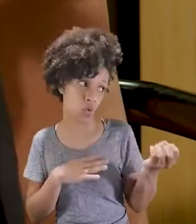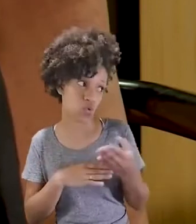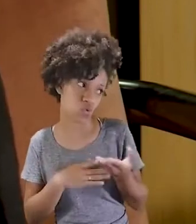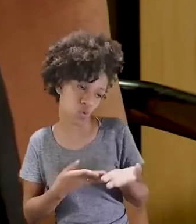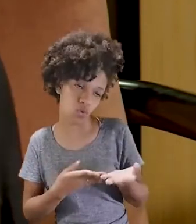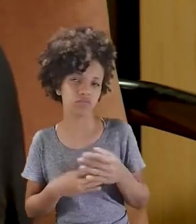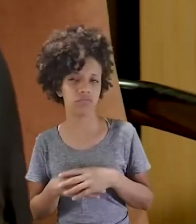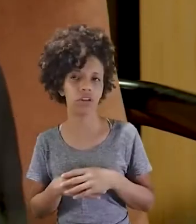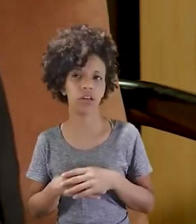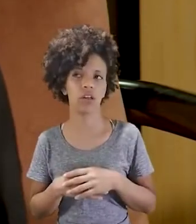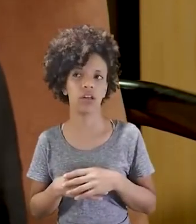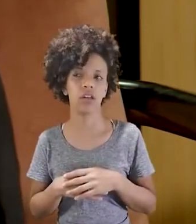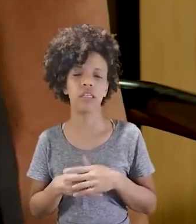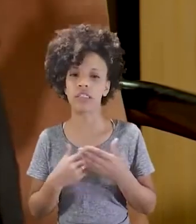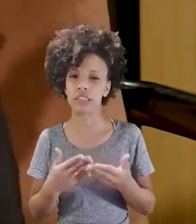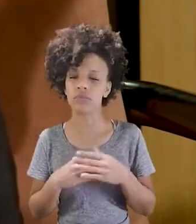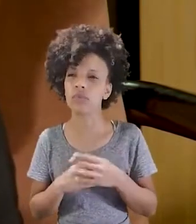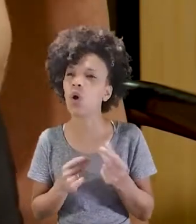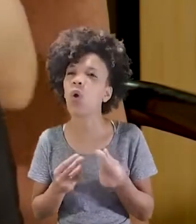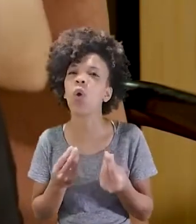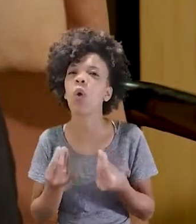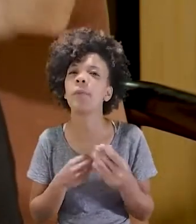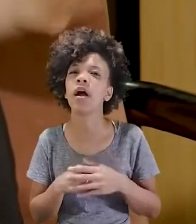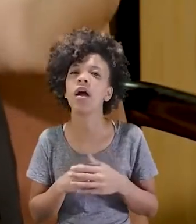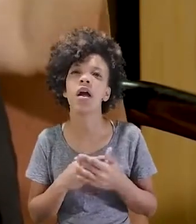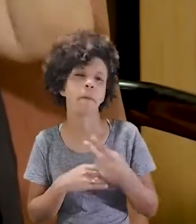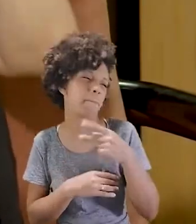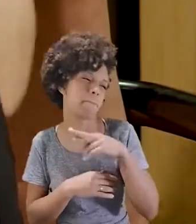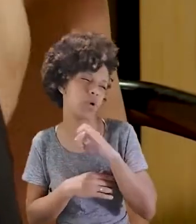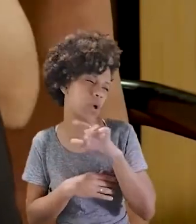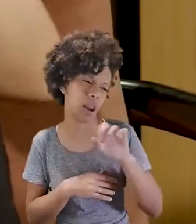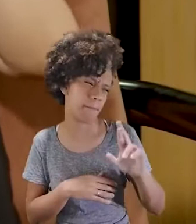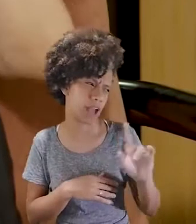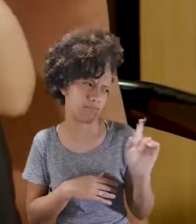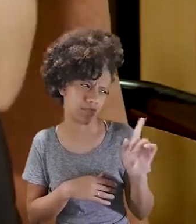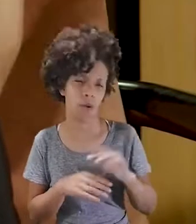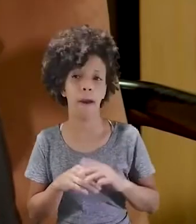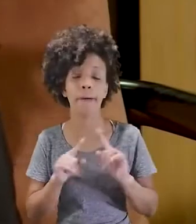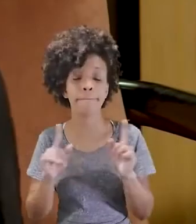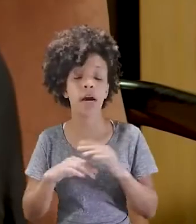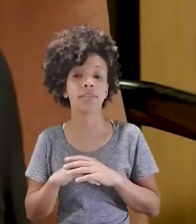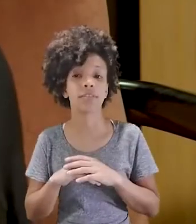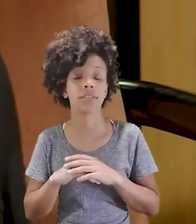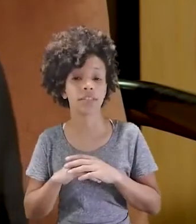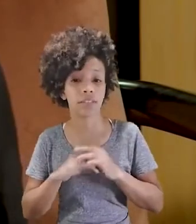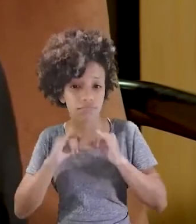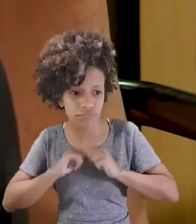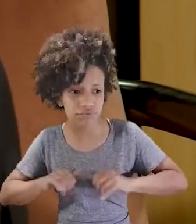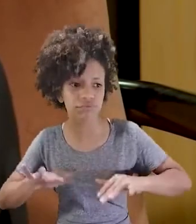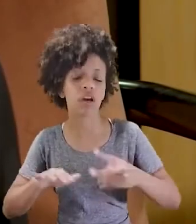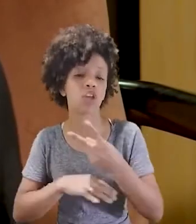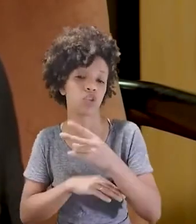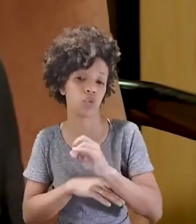aí é o atual né digamos assim que eles eles colocam não sei que não é proclamar né ficamos que circulou a partir